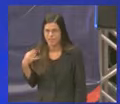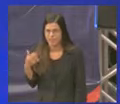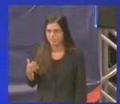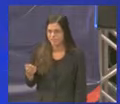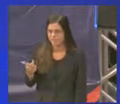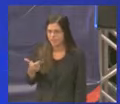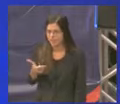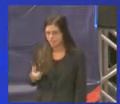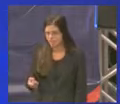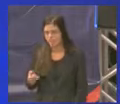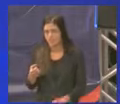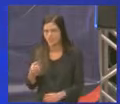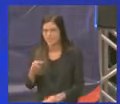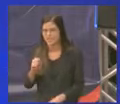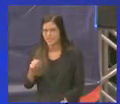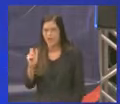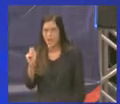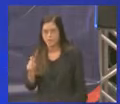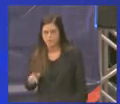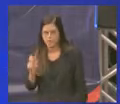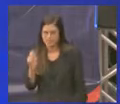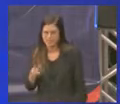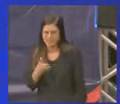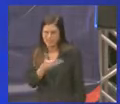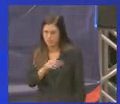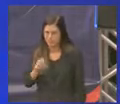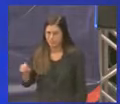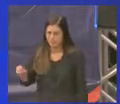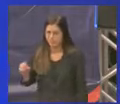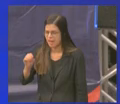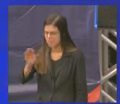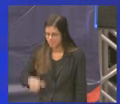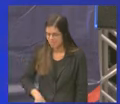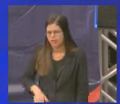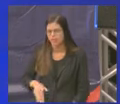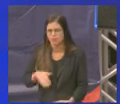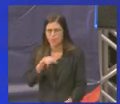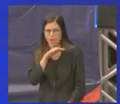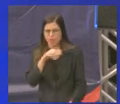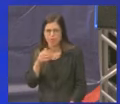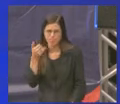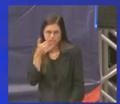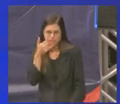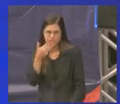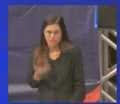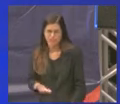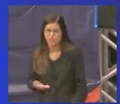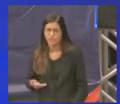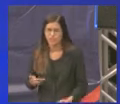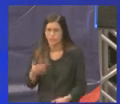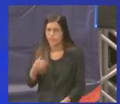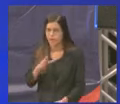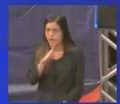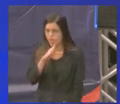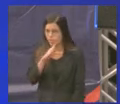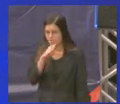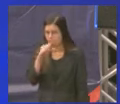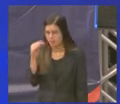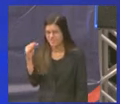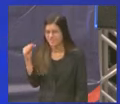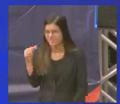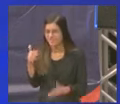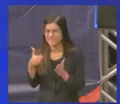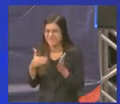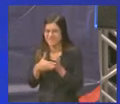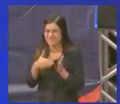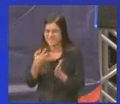100, você vai ter que bloquear os jovens para entrar no mercado de trabalho. Então, a adolescência vai ter os 40.